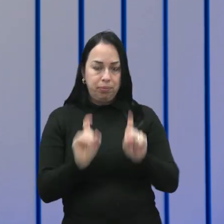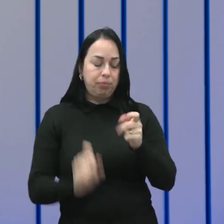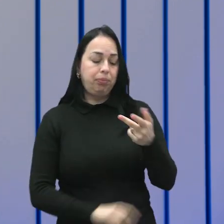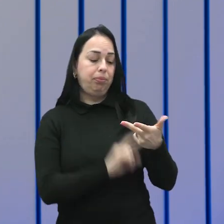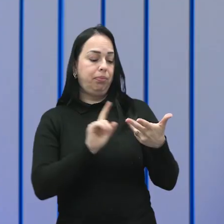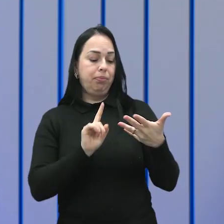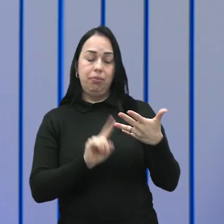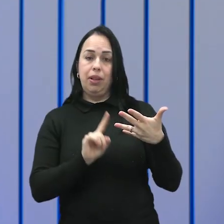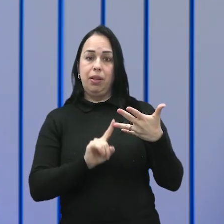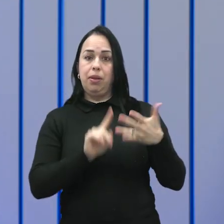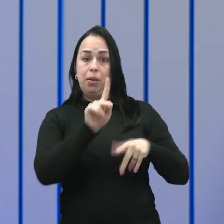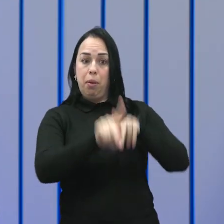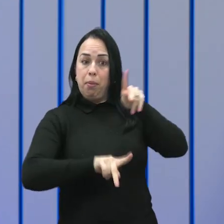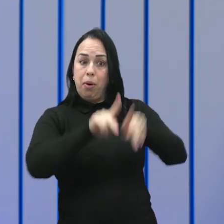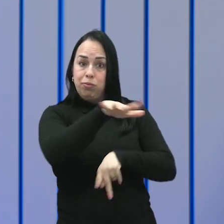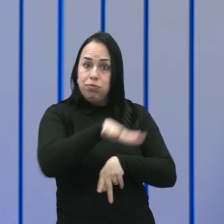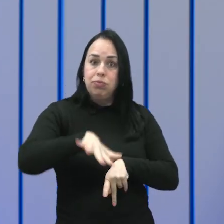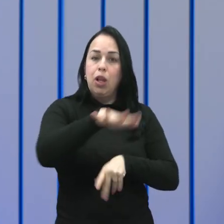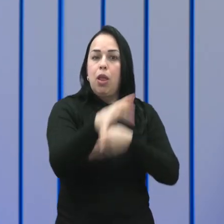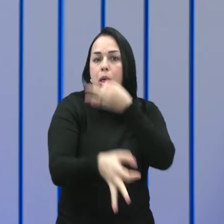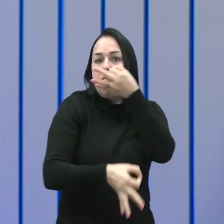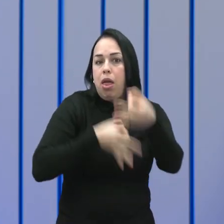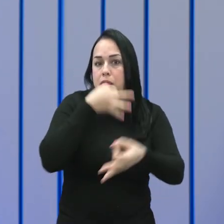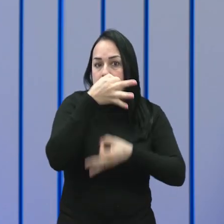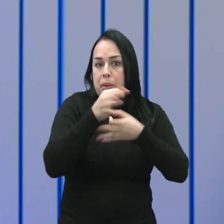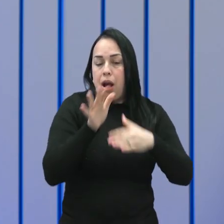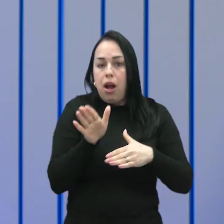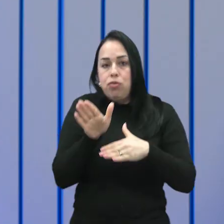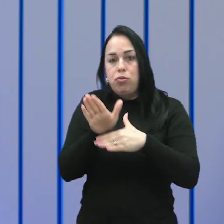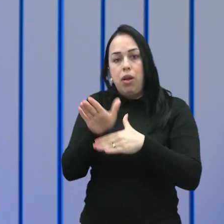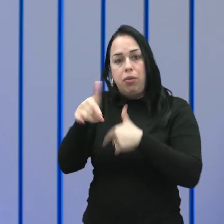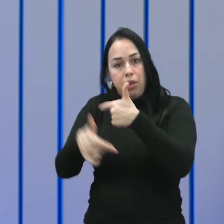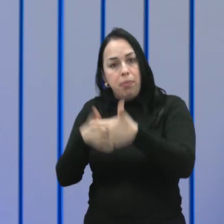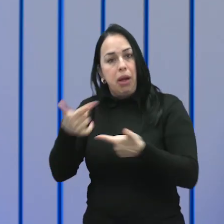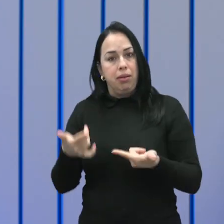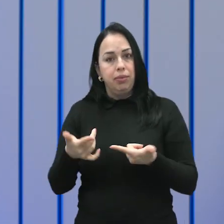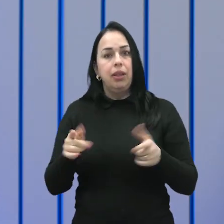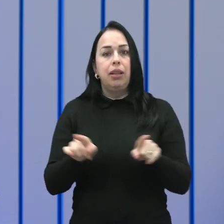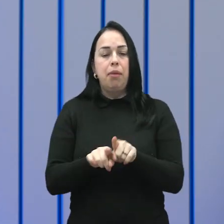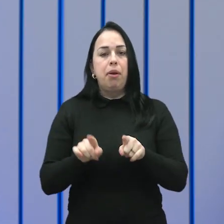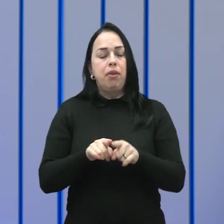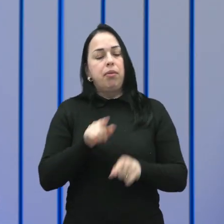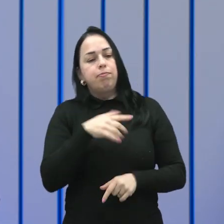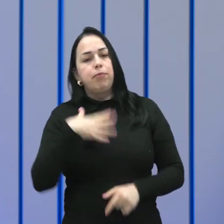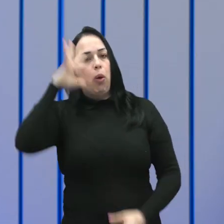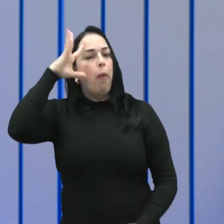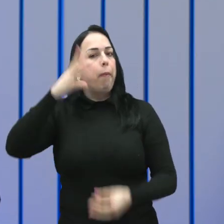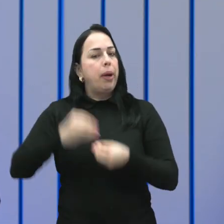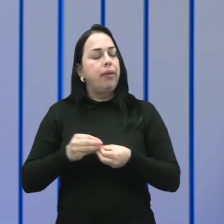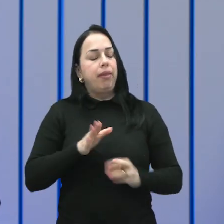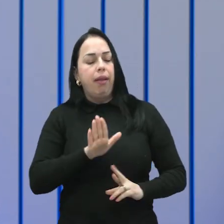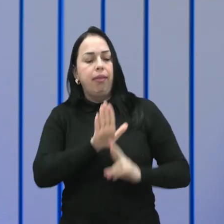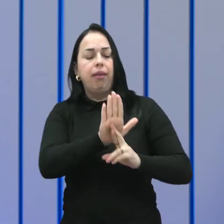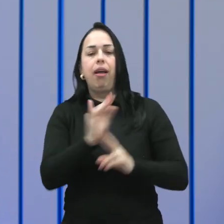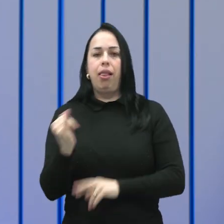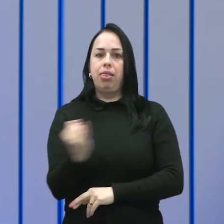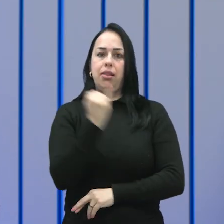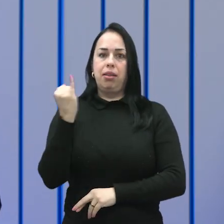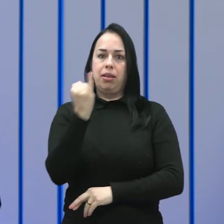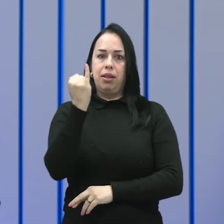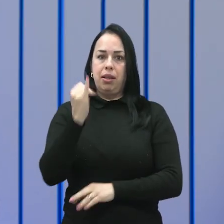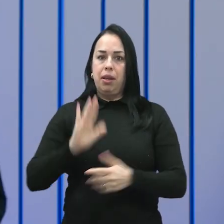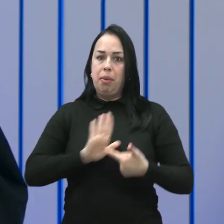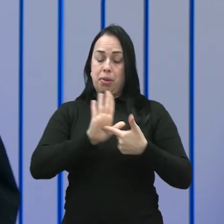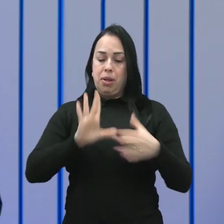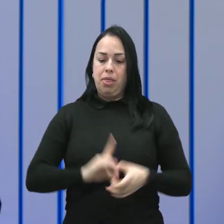políticas públicas. E ainda a participação da comunidade nesse trabalho. Entenda como a representatividade